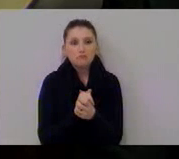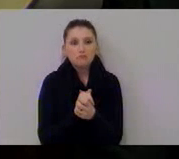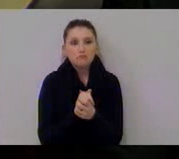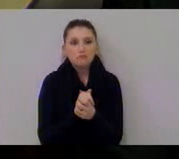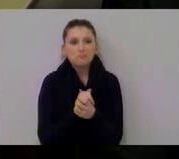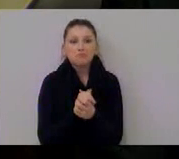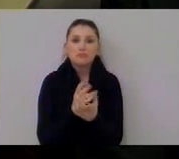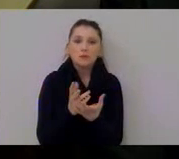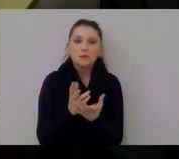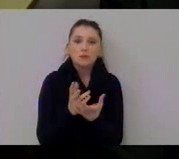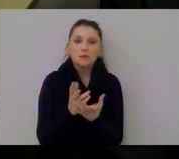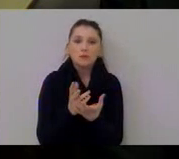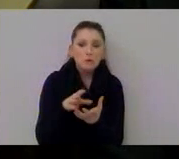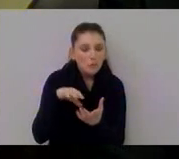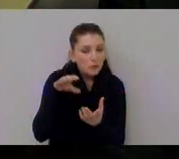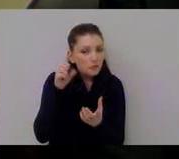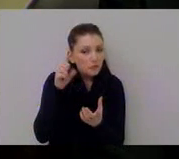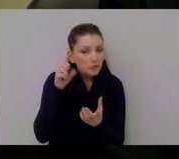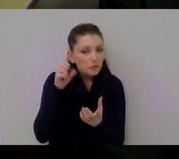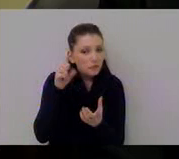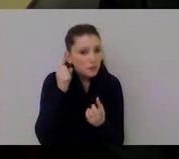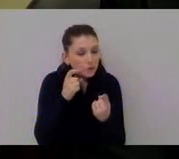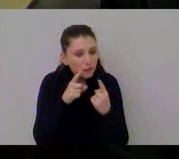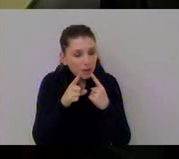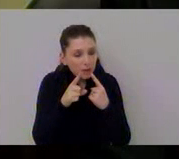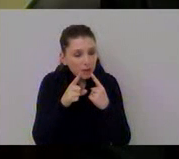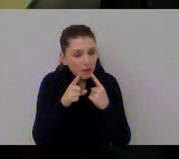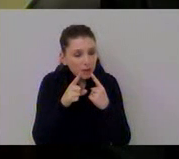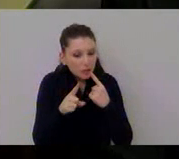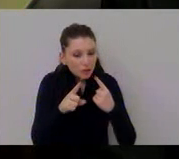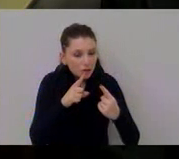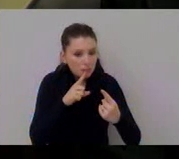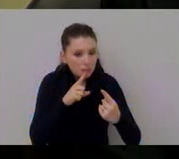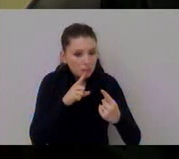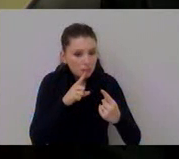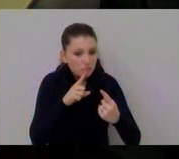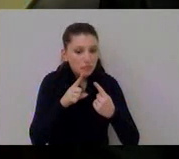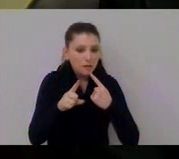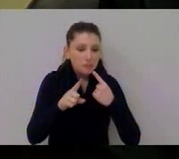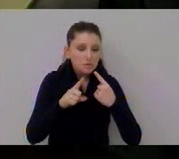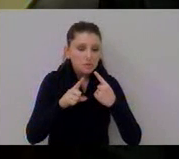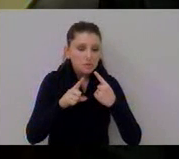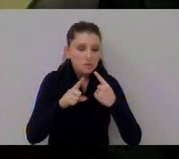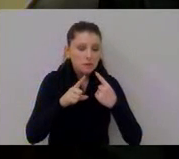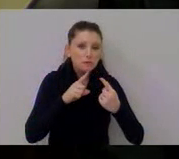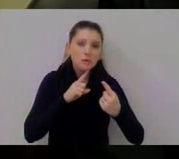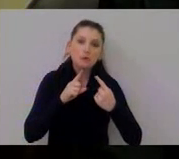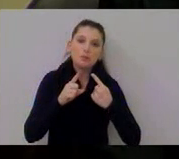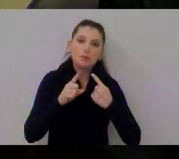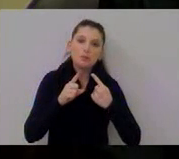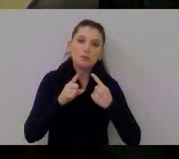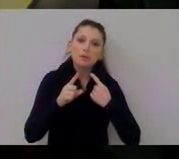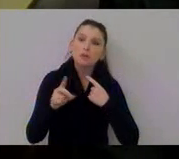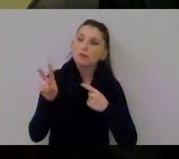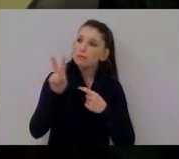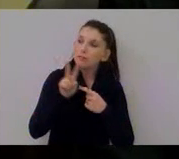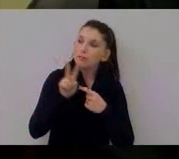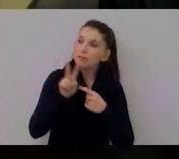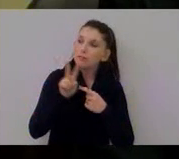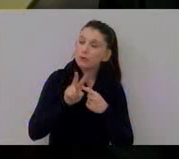reclamações e, em sua maioria, vocês nos apoiaram.